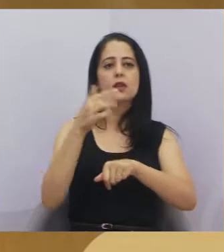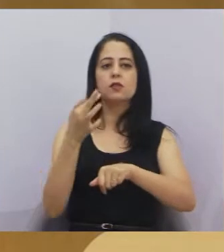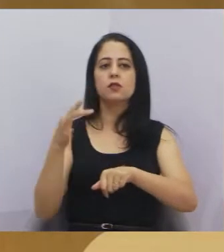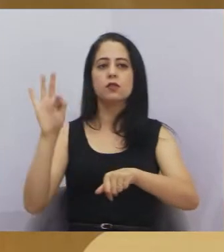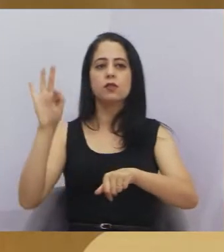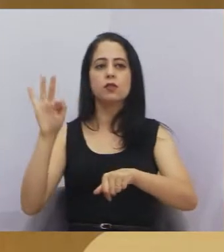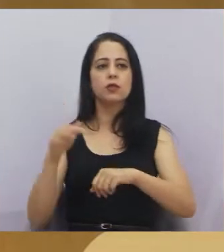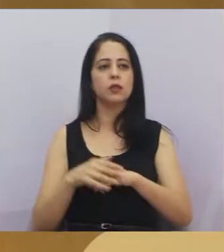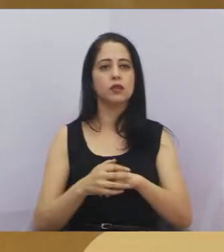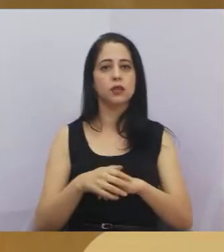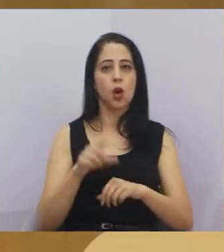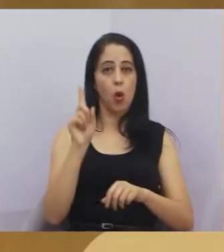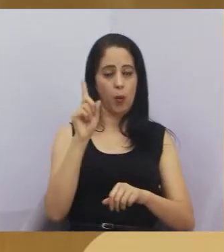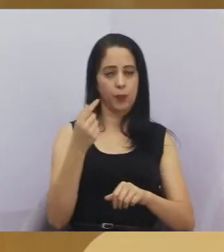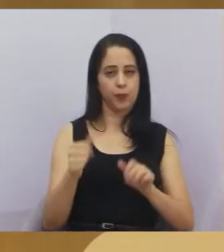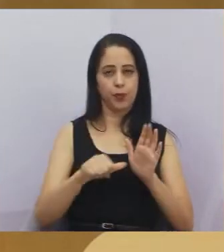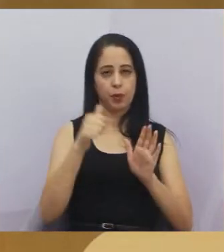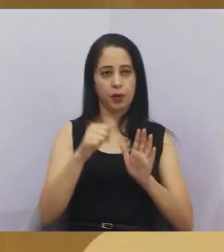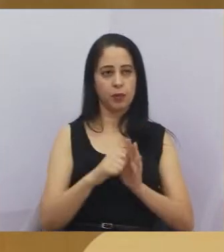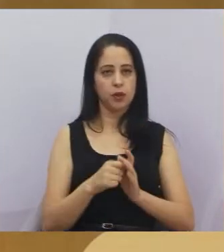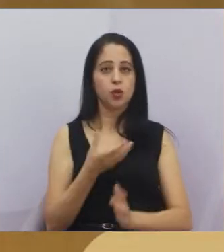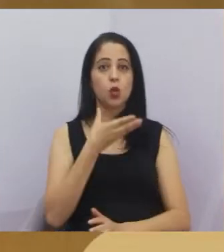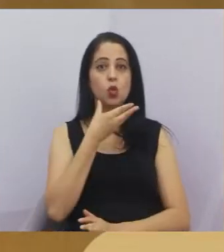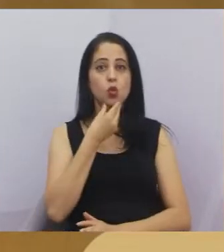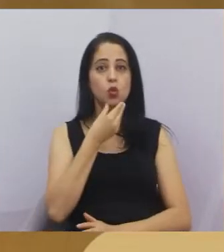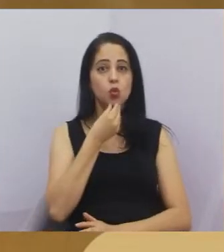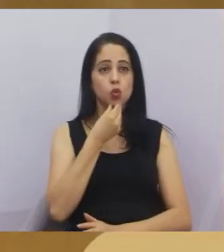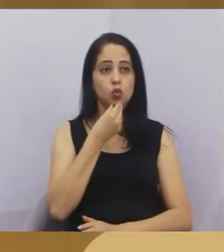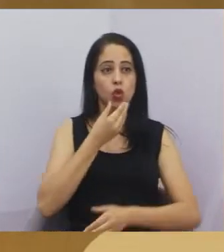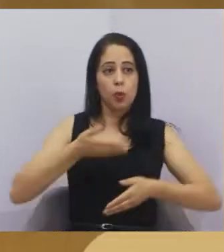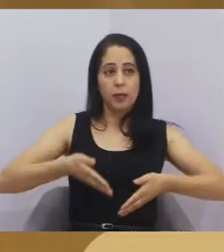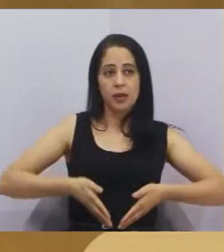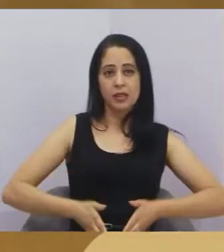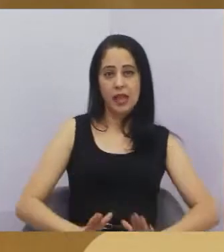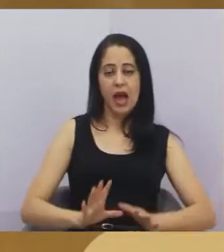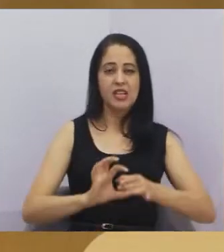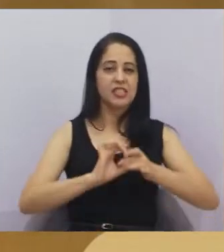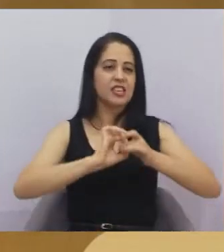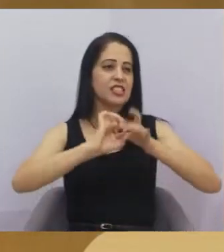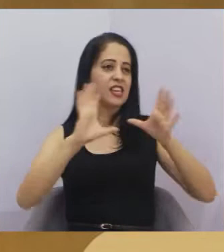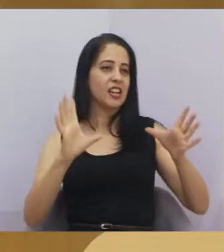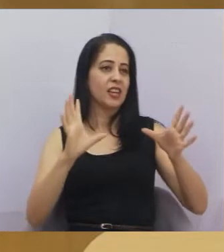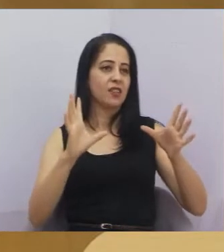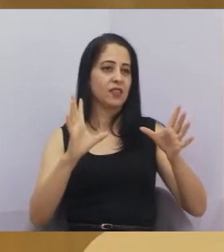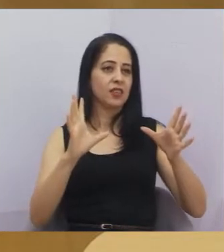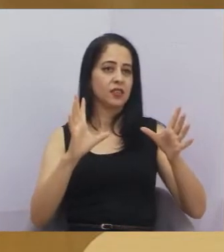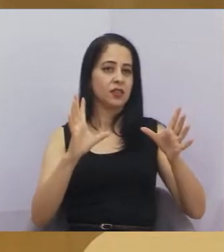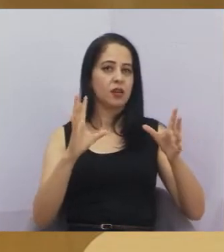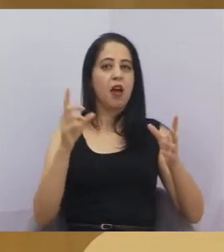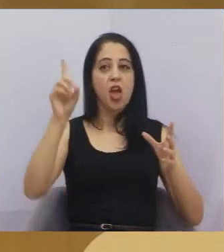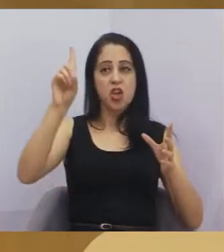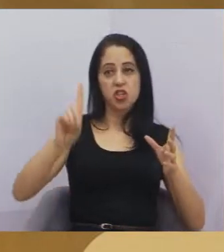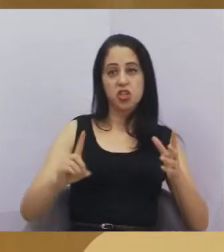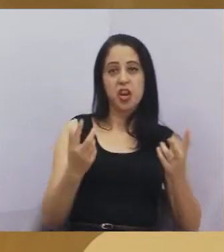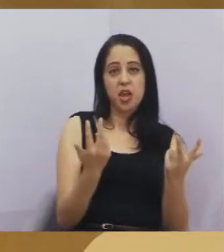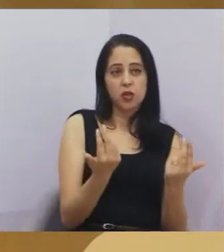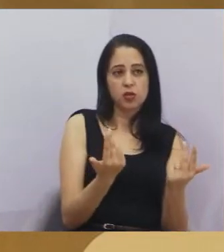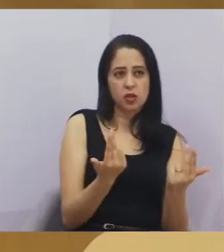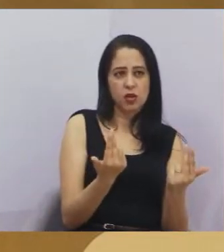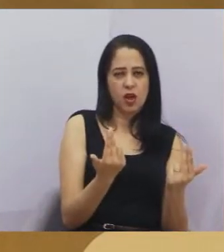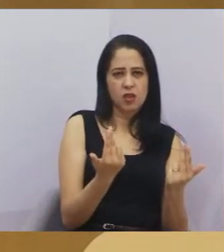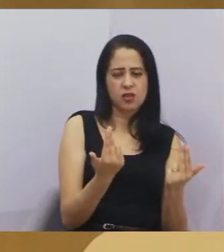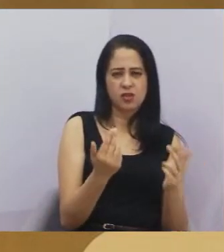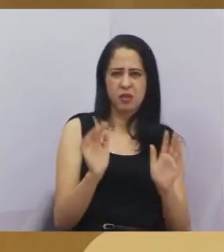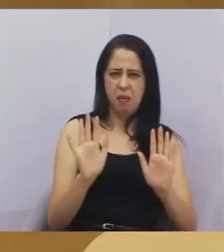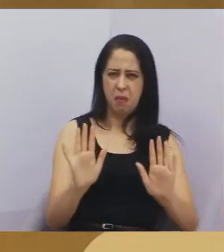o primeiro parágrafo que diz: os homens nascem livres, iguais em direitos. Nascem